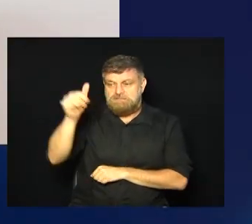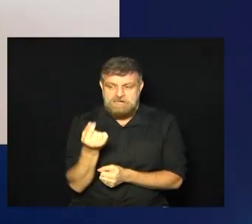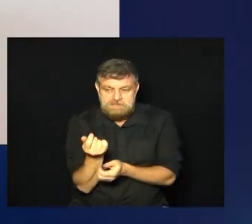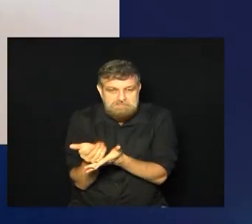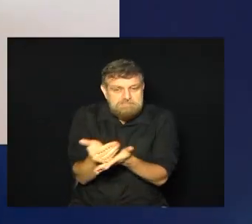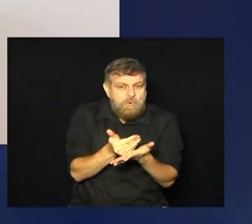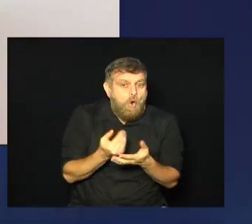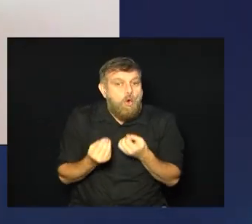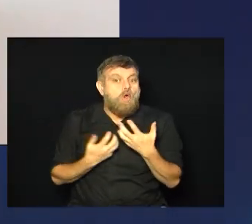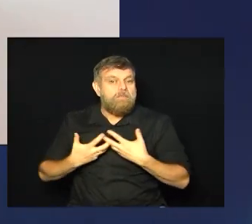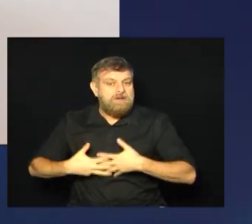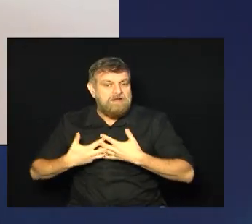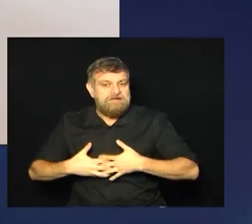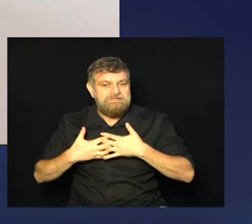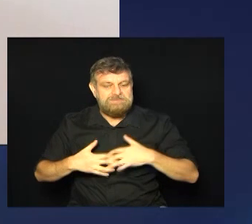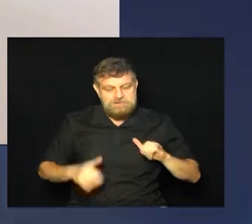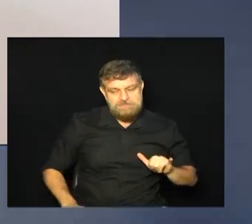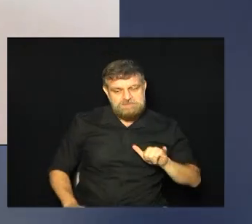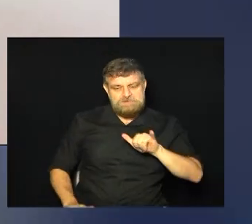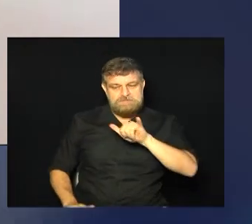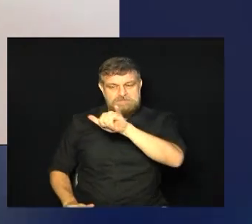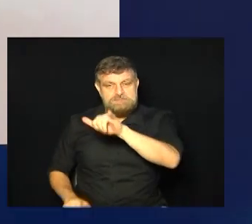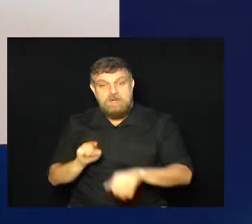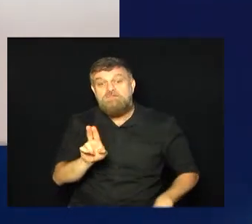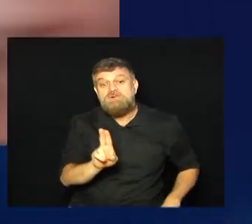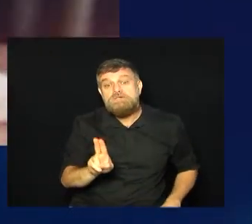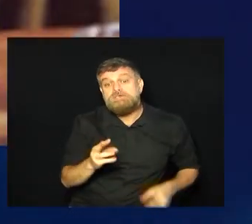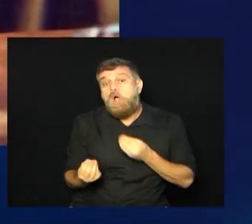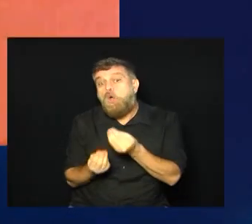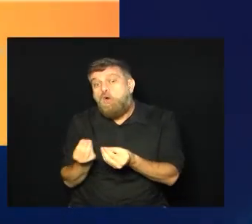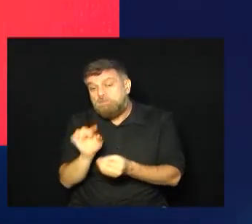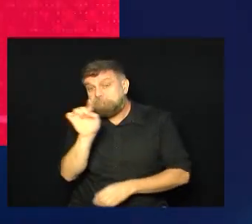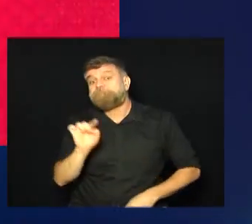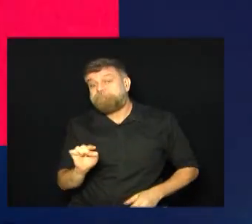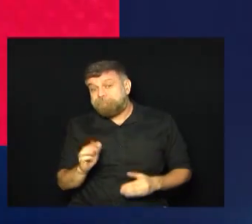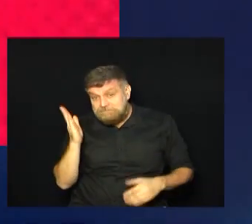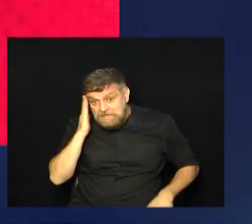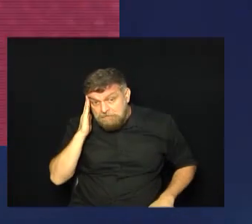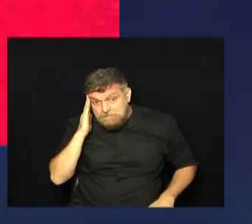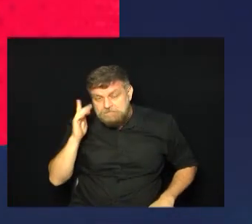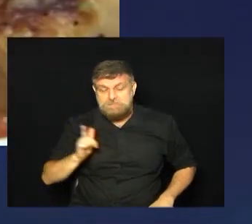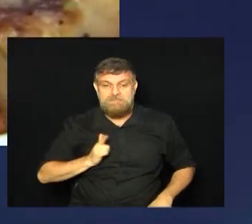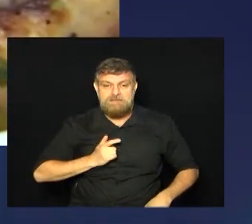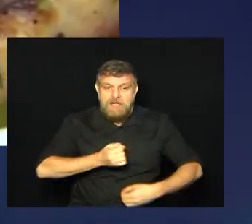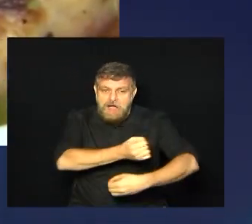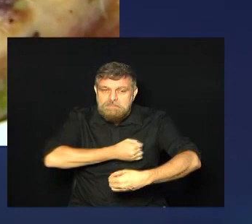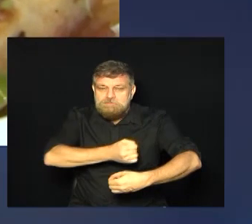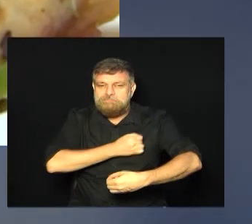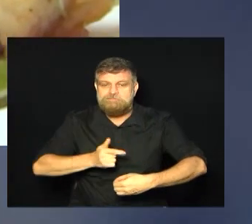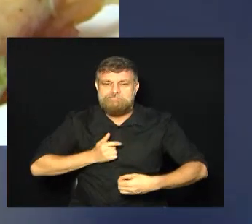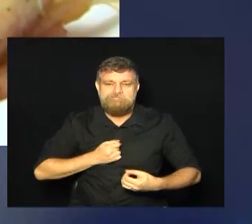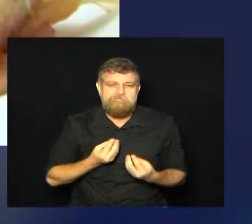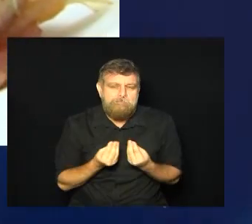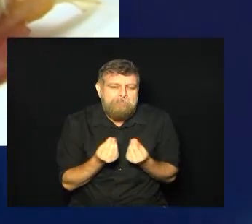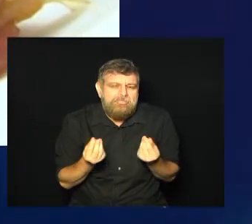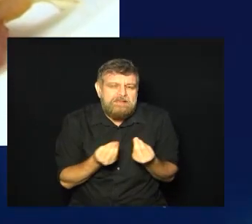como elas funcionam e como você pode utilizá-las? E hoje tem culinária, tem massa no